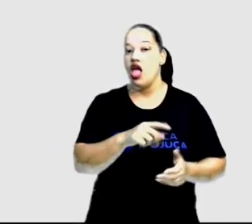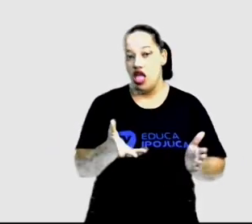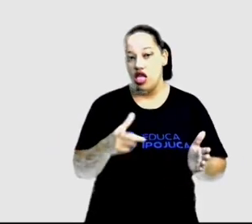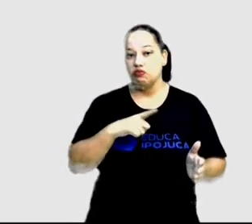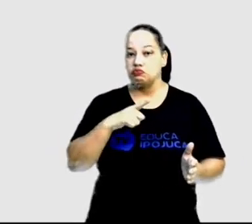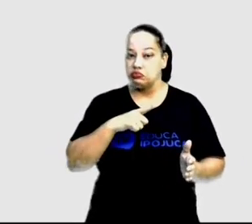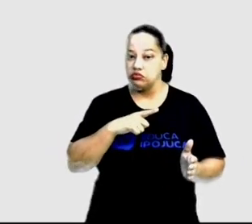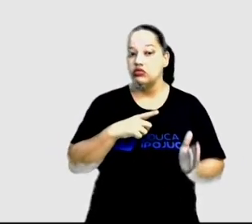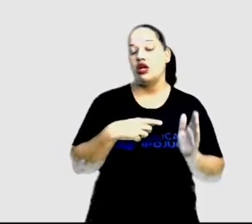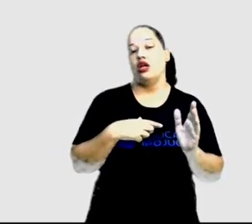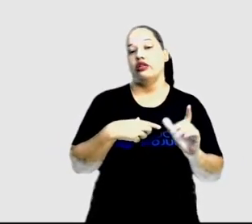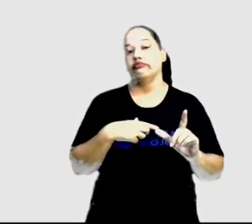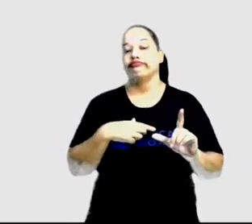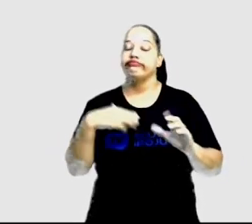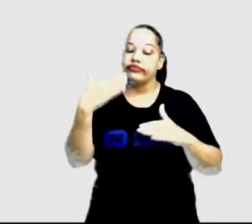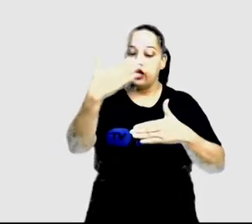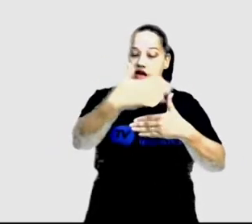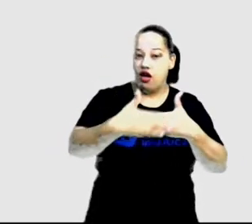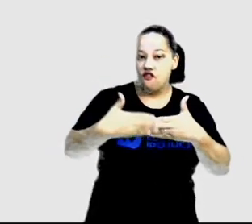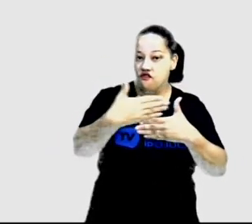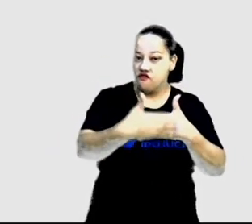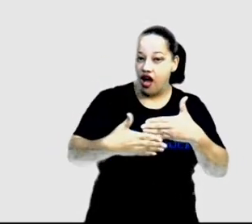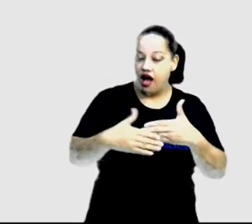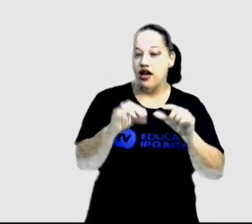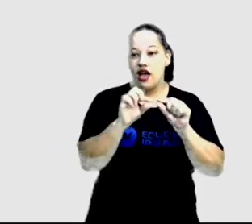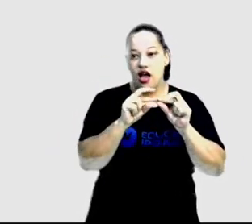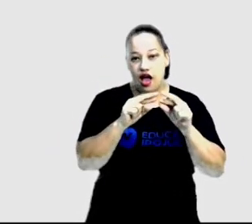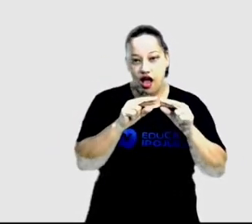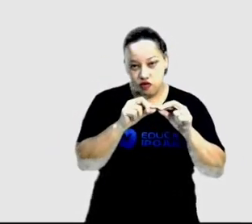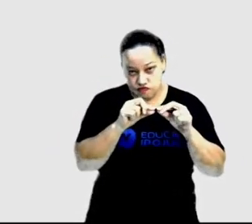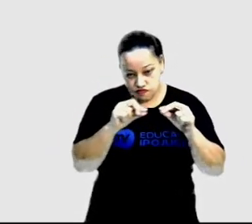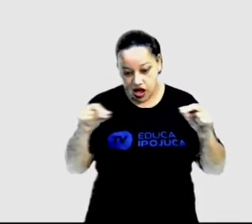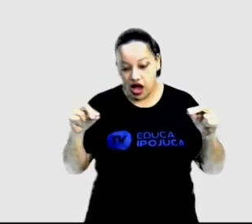faces, arestas e